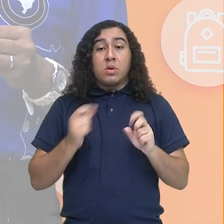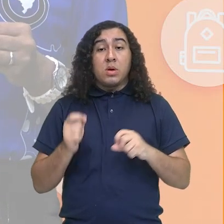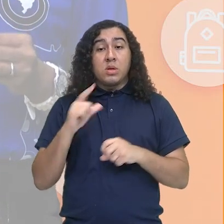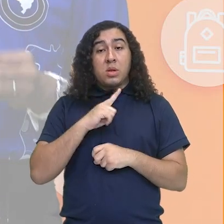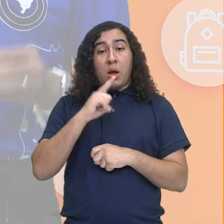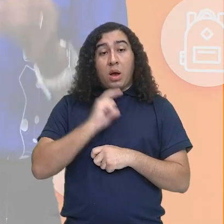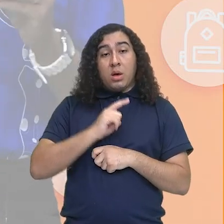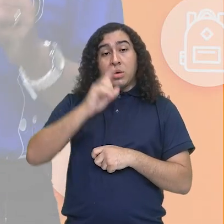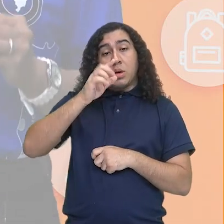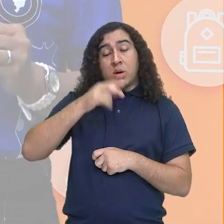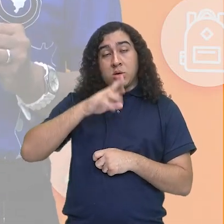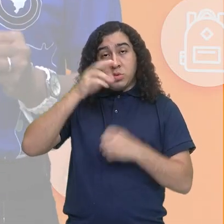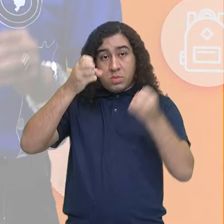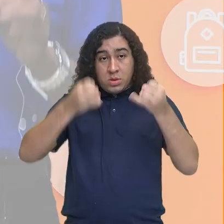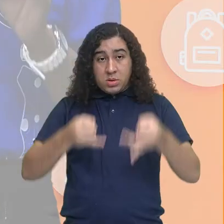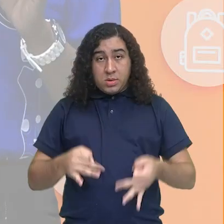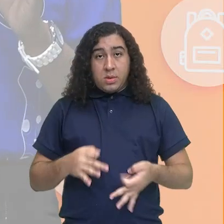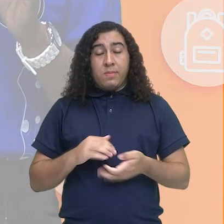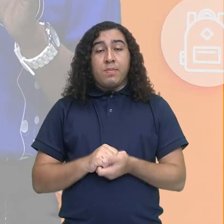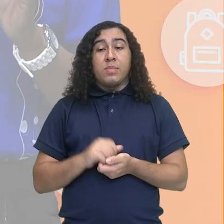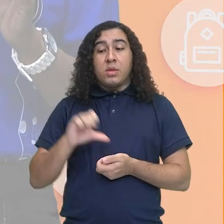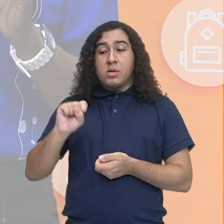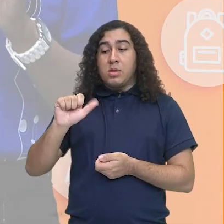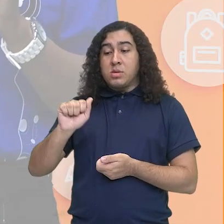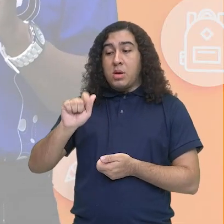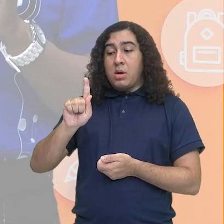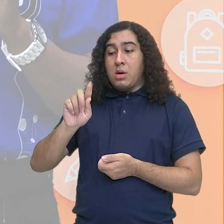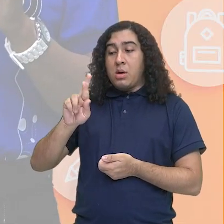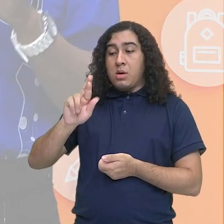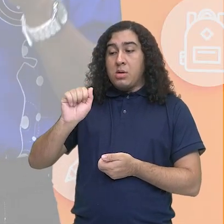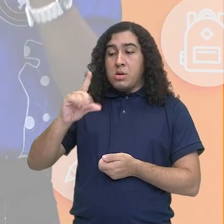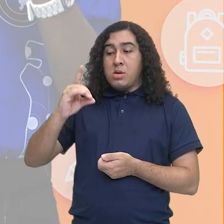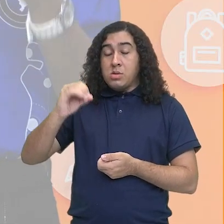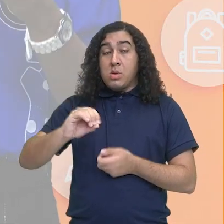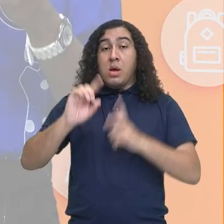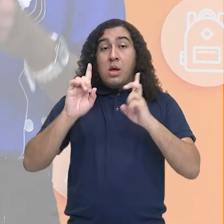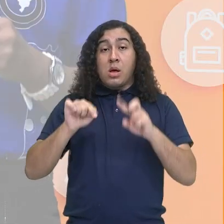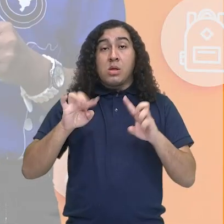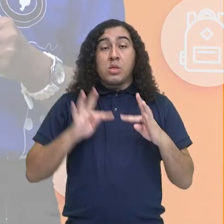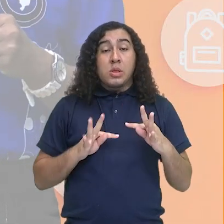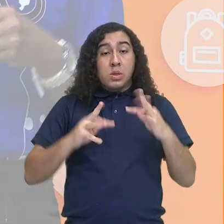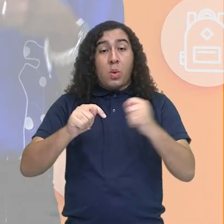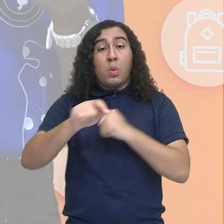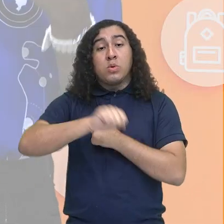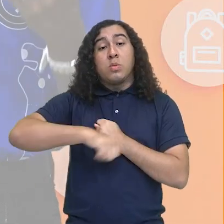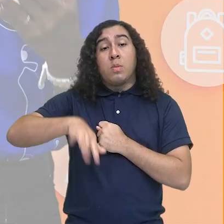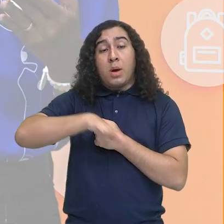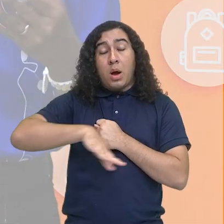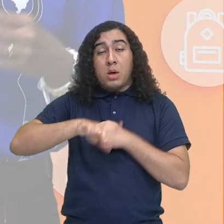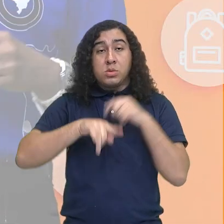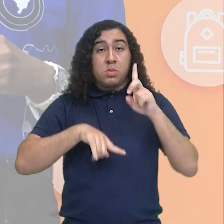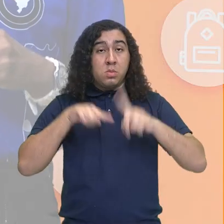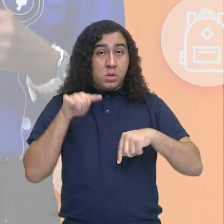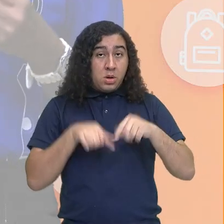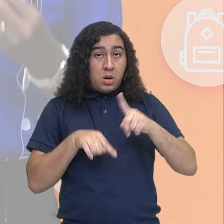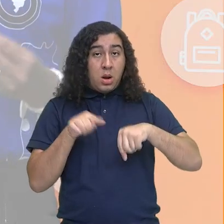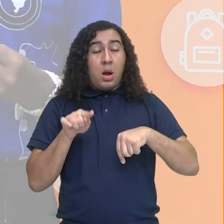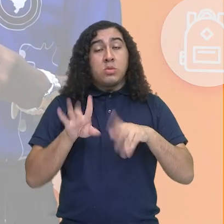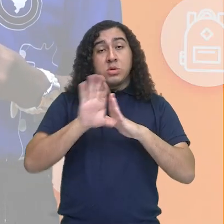aqui dito que sagrado é todo aquele espaço,